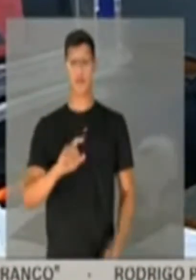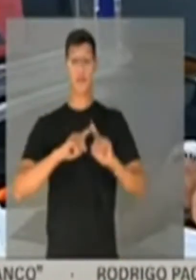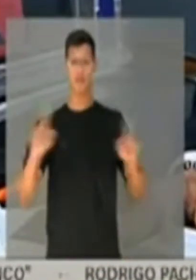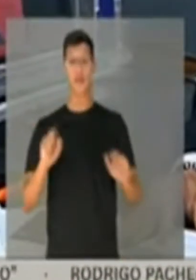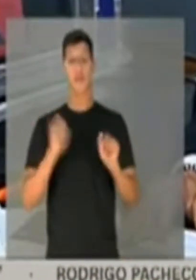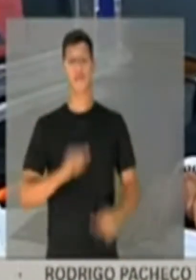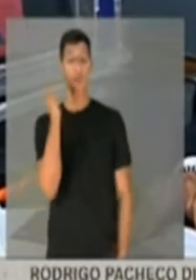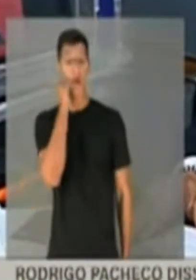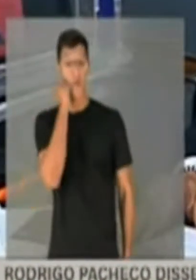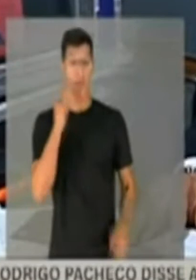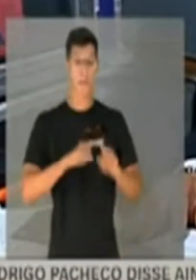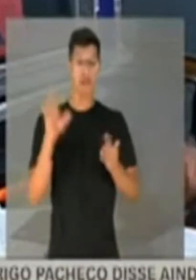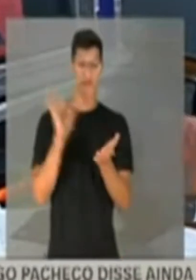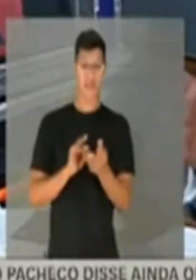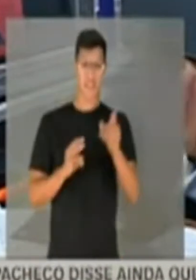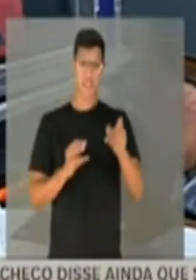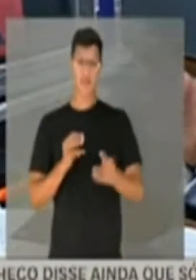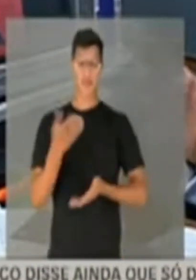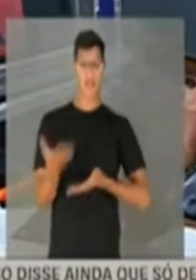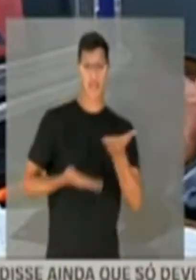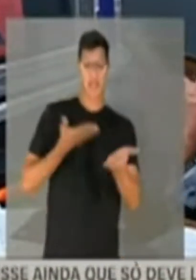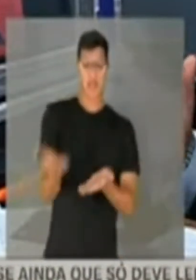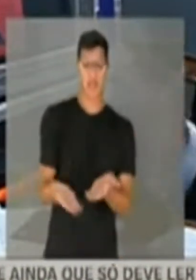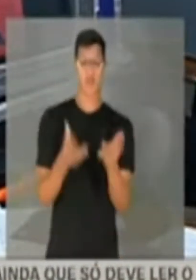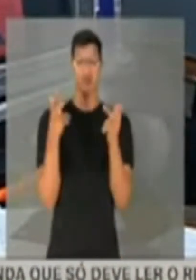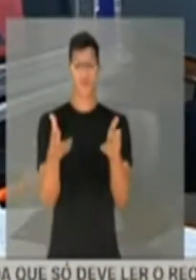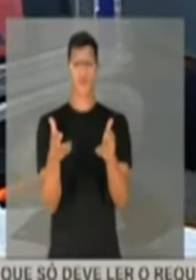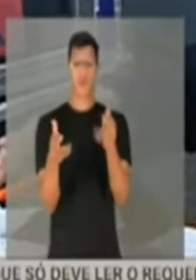a verdade é que ele foi tratado